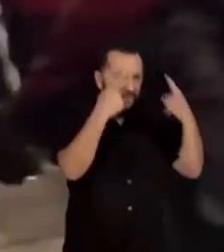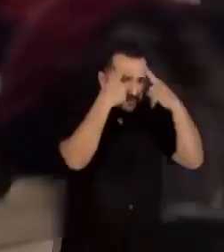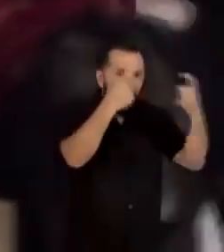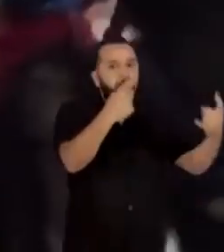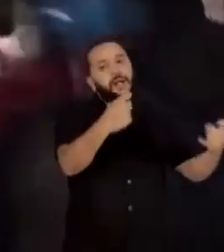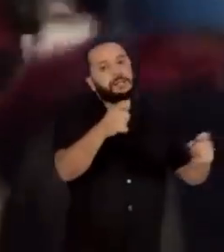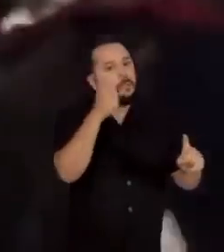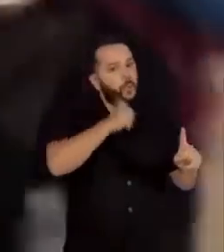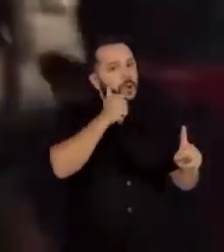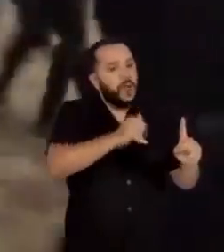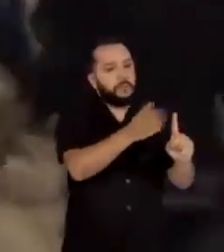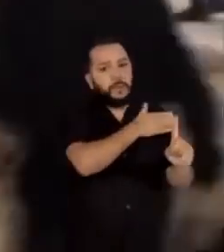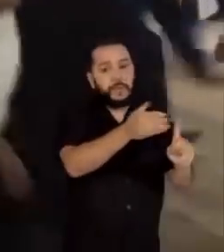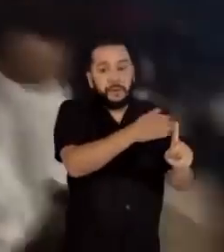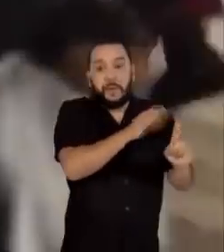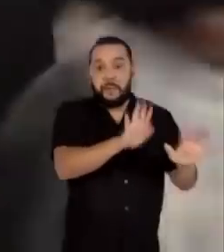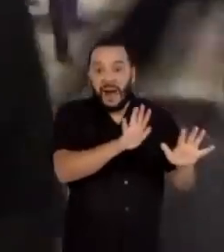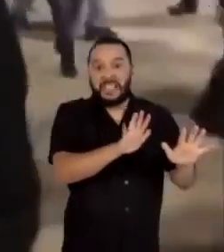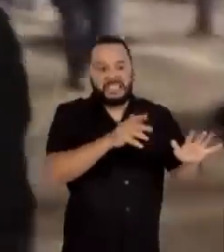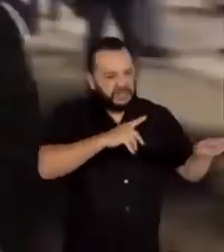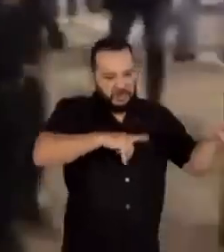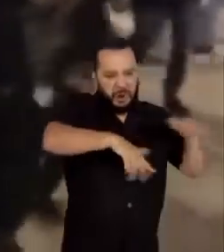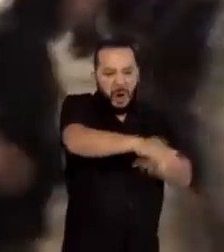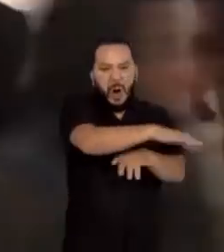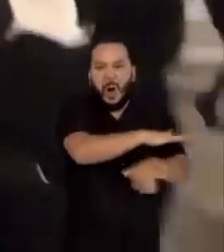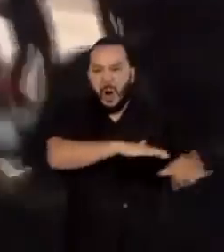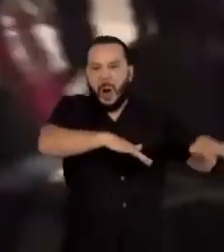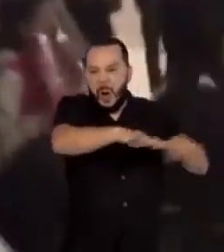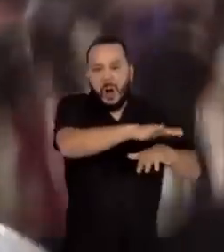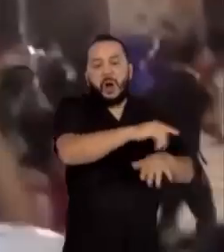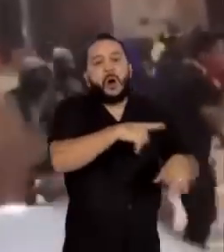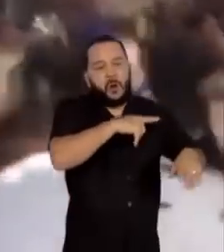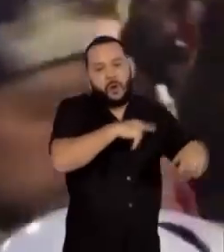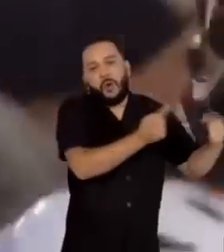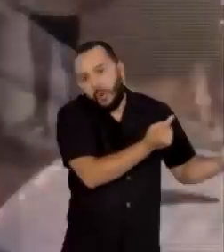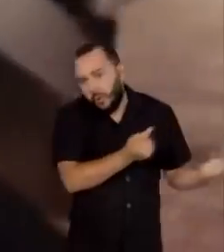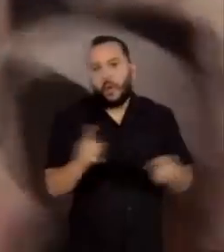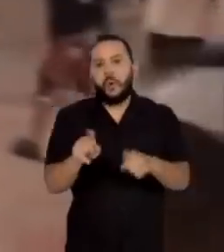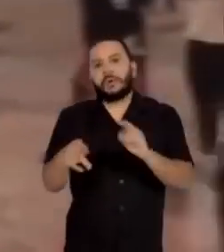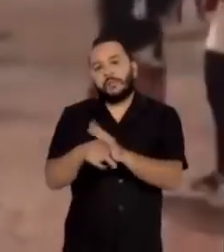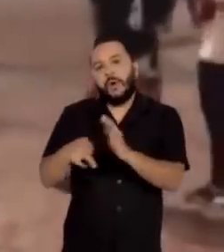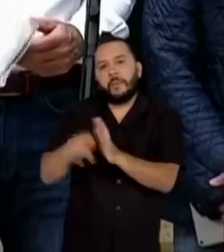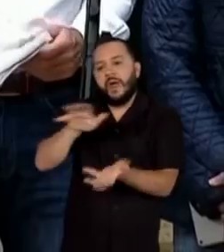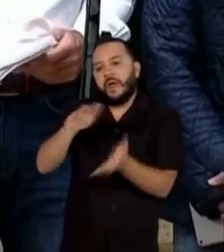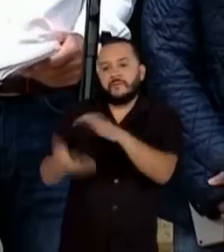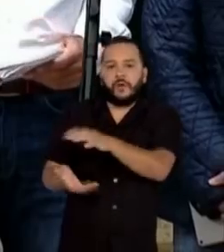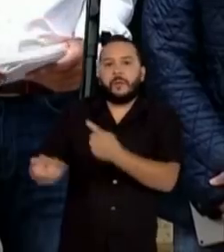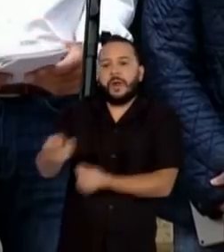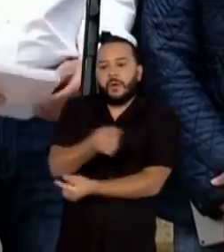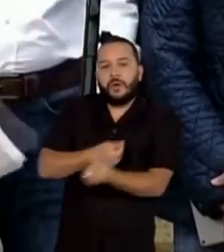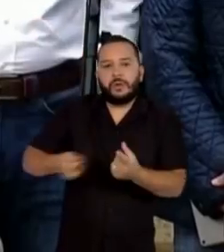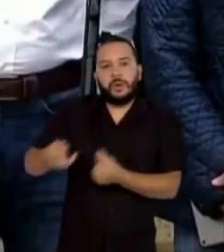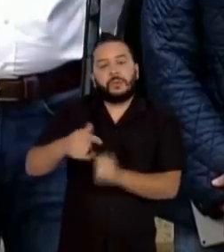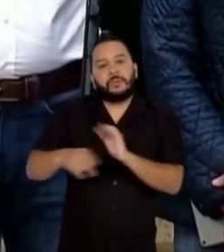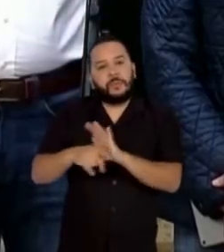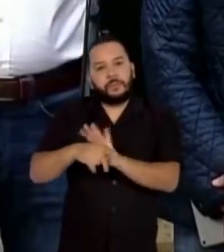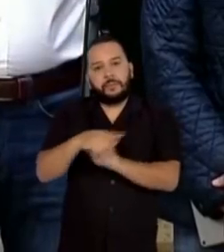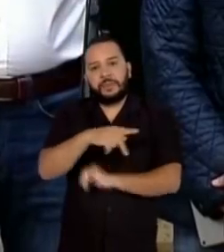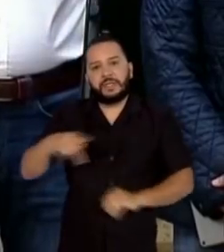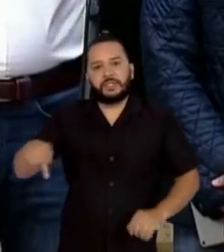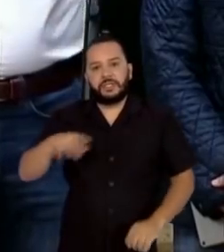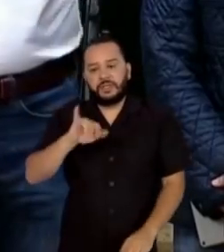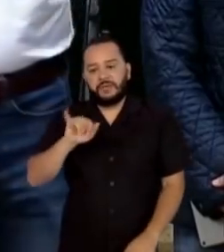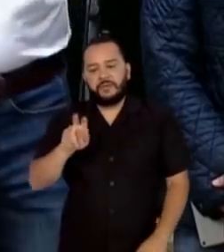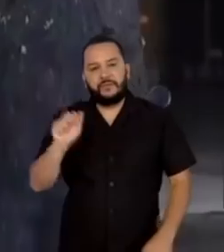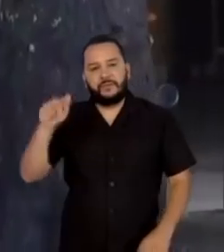mulher. Mas o ato se transformou em mais um grande protesto contra as reformas econômicas do presidente Ivan Duque,